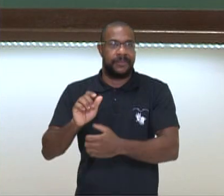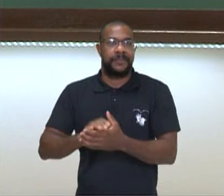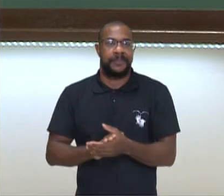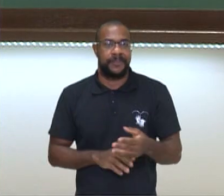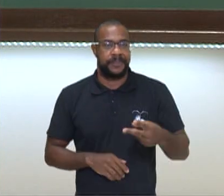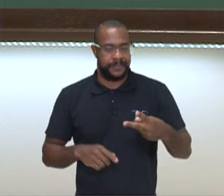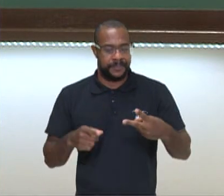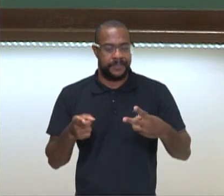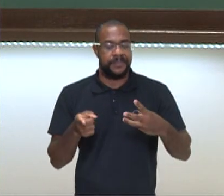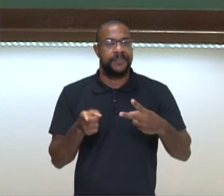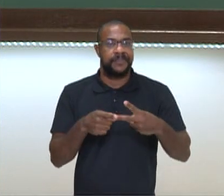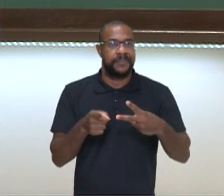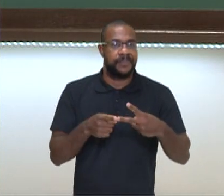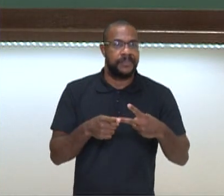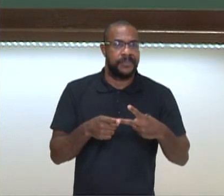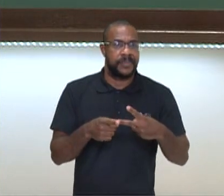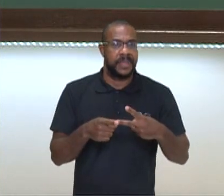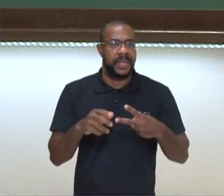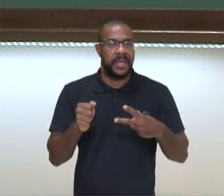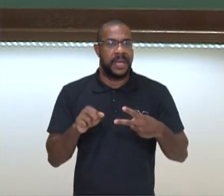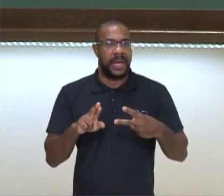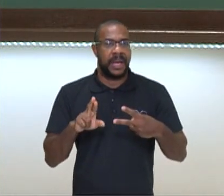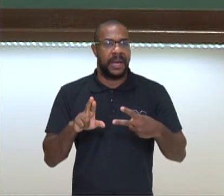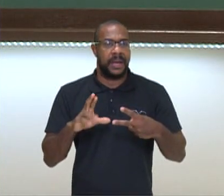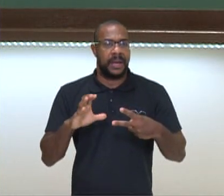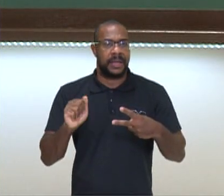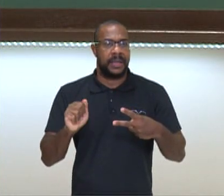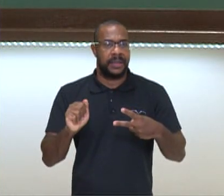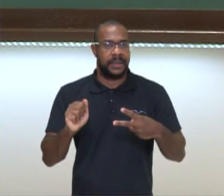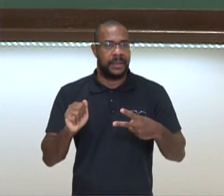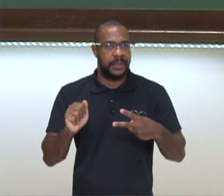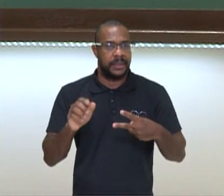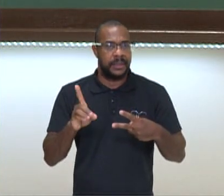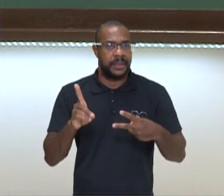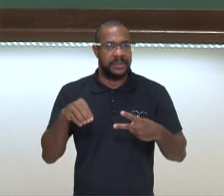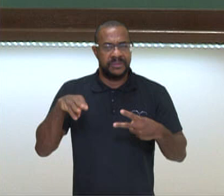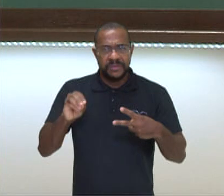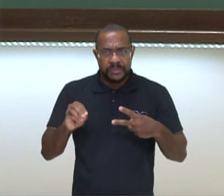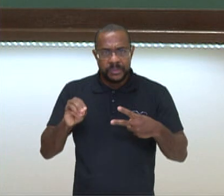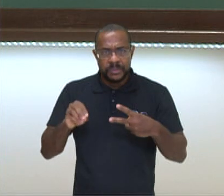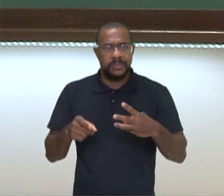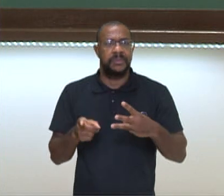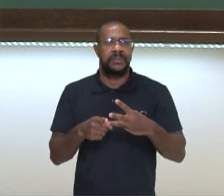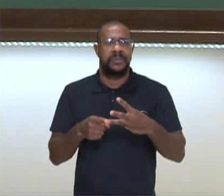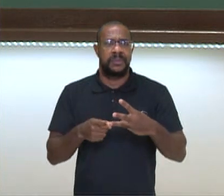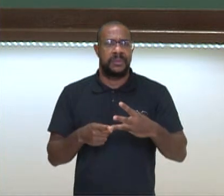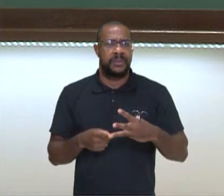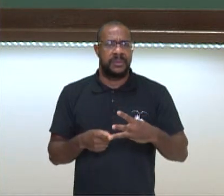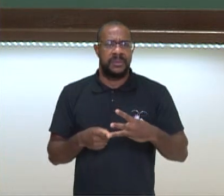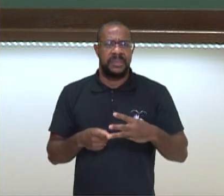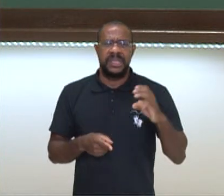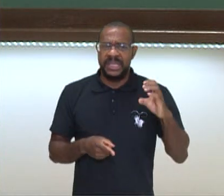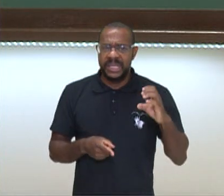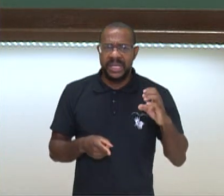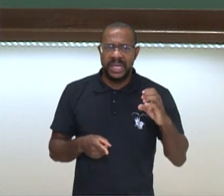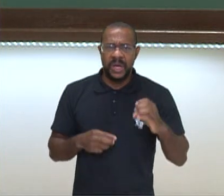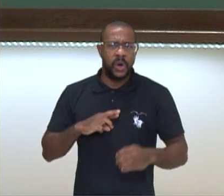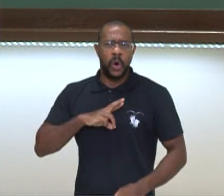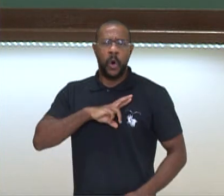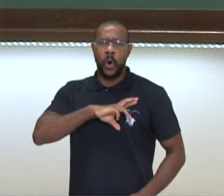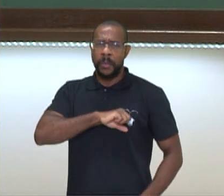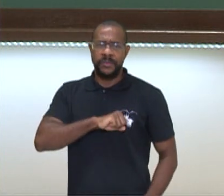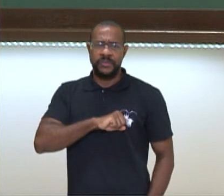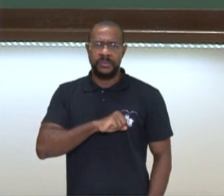rebuscamento. Seria o arcadismo? Também não, né? O romantismo, muito menos,